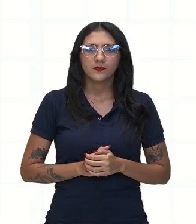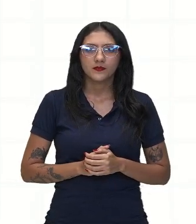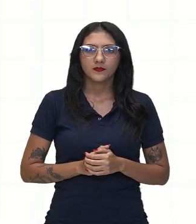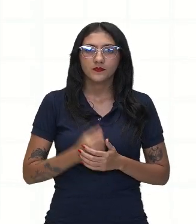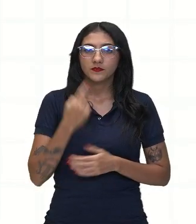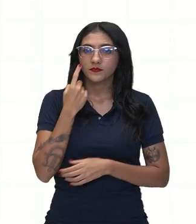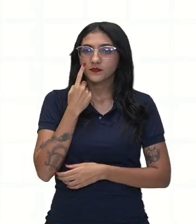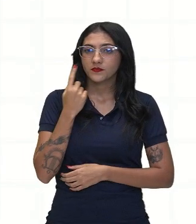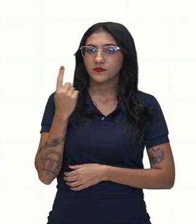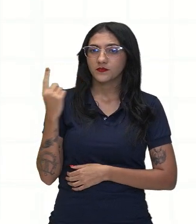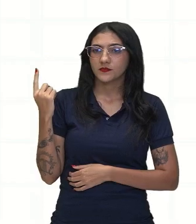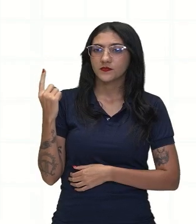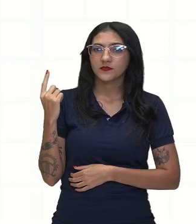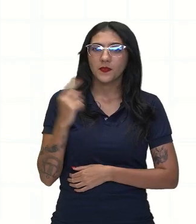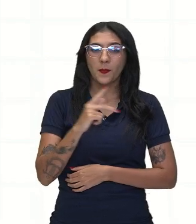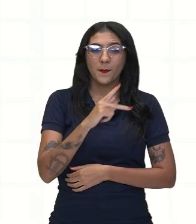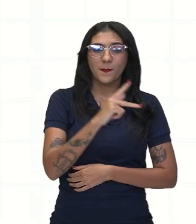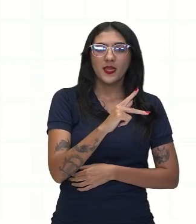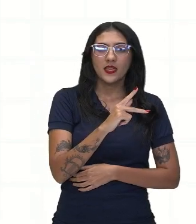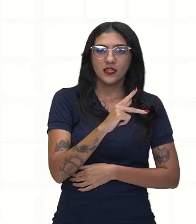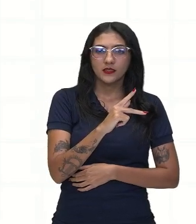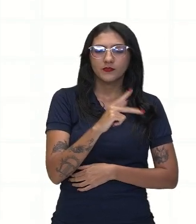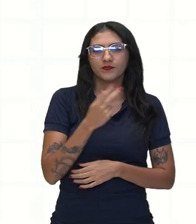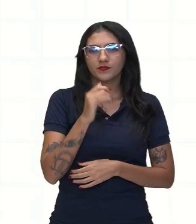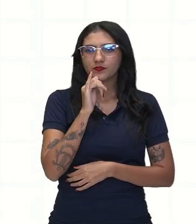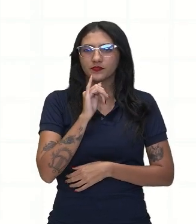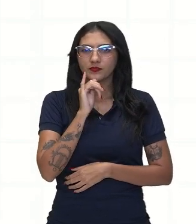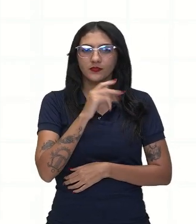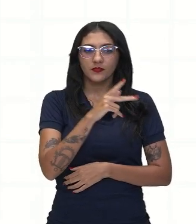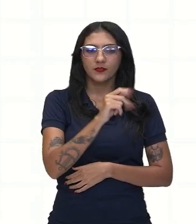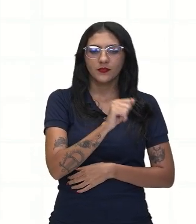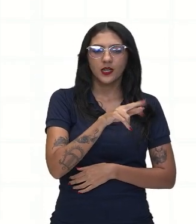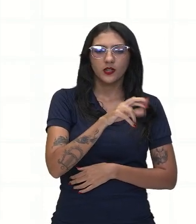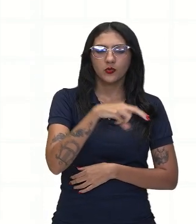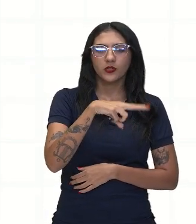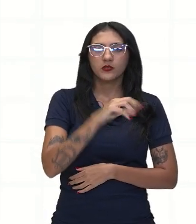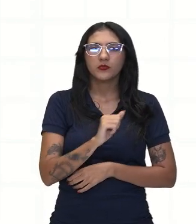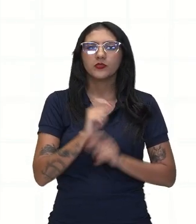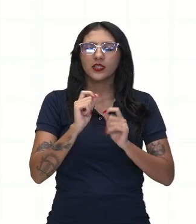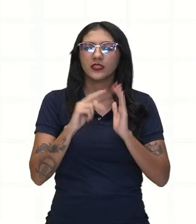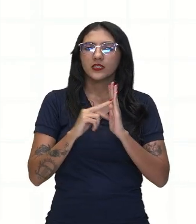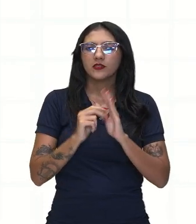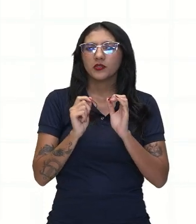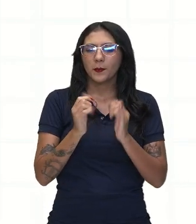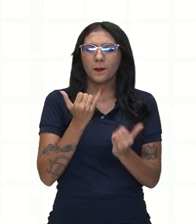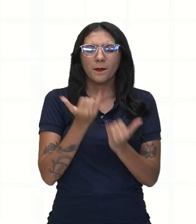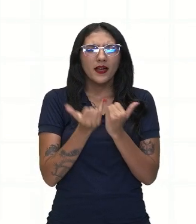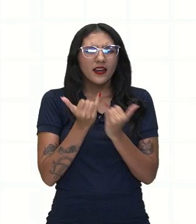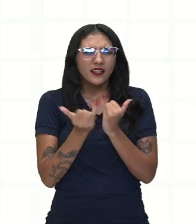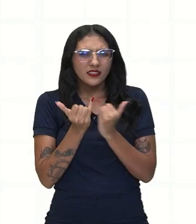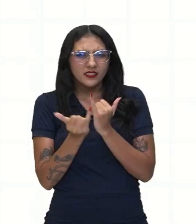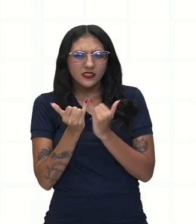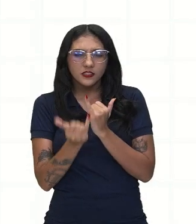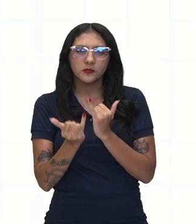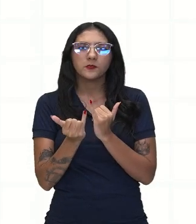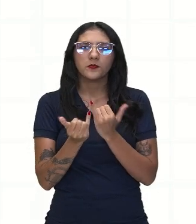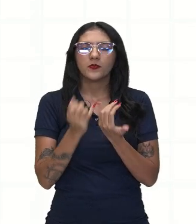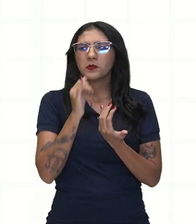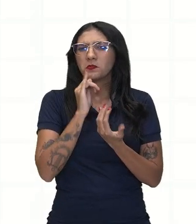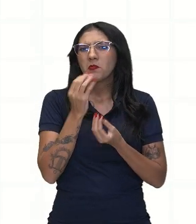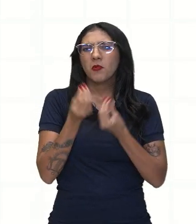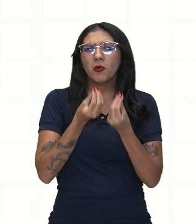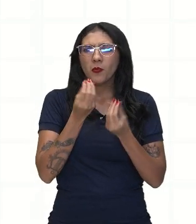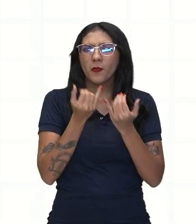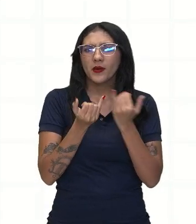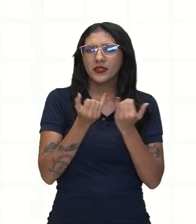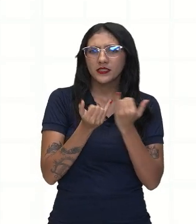pezinho de parecida para vocês não esquecerem. Então, palavras parônimas são parecidas, elas são muito parecidas. Elas podem ser parecidas o quê?